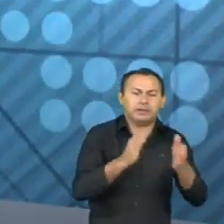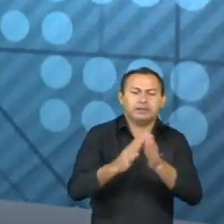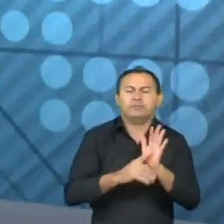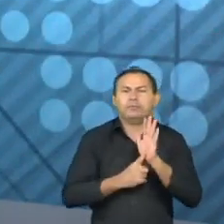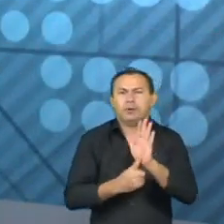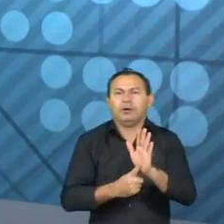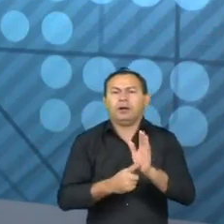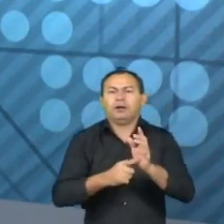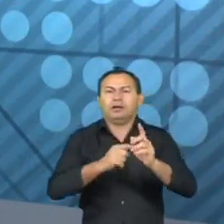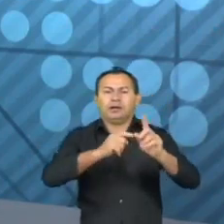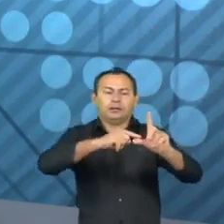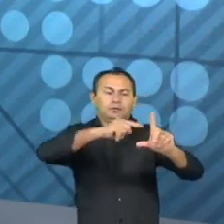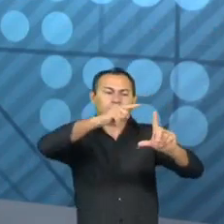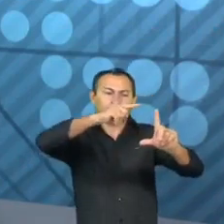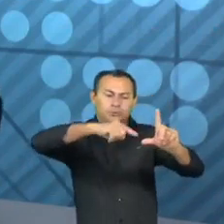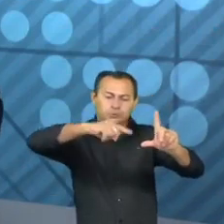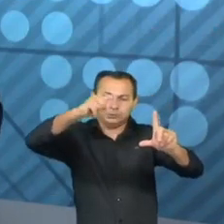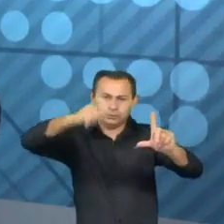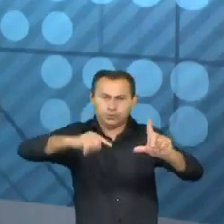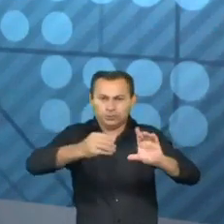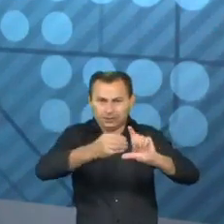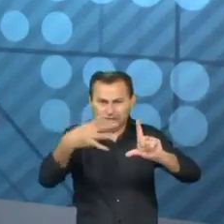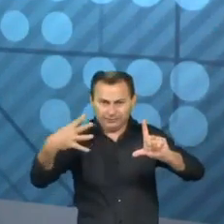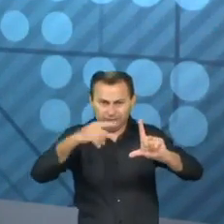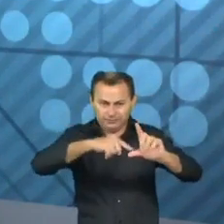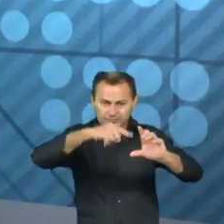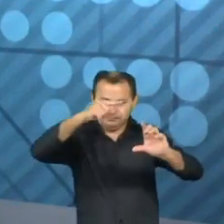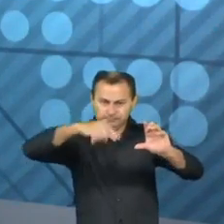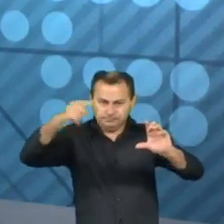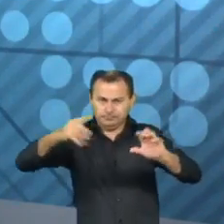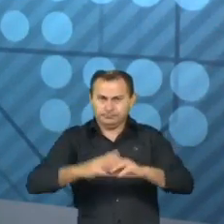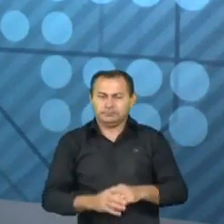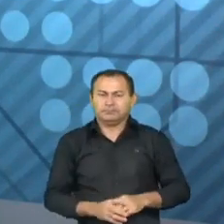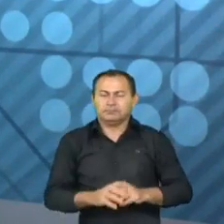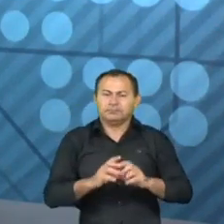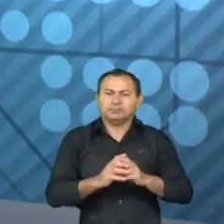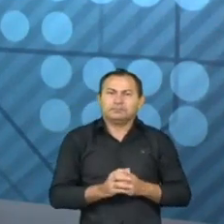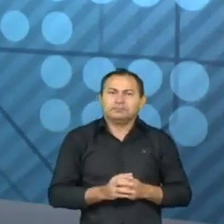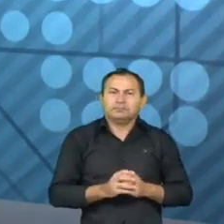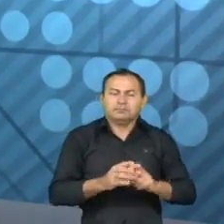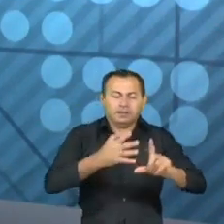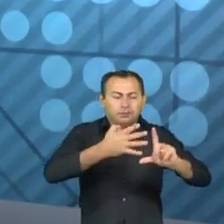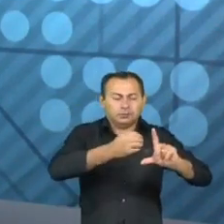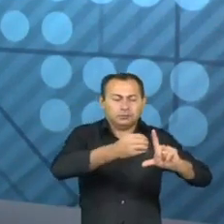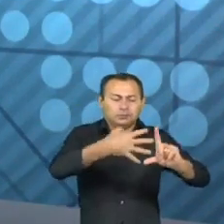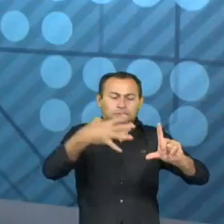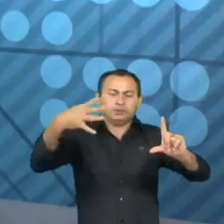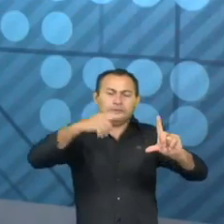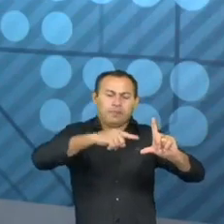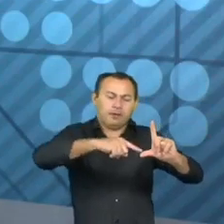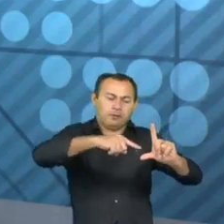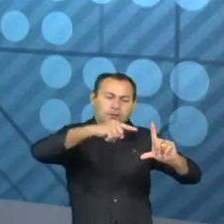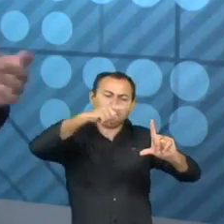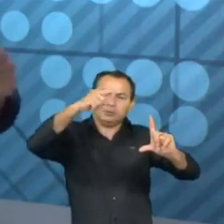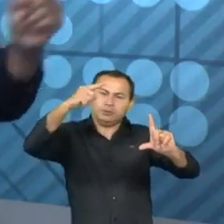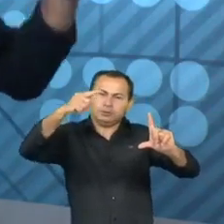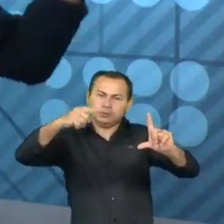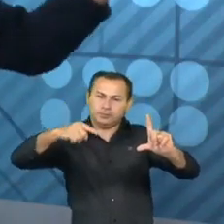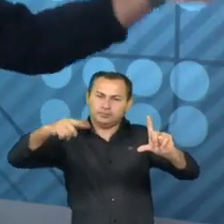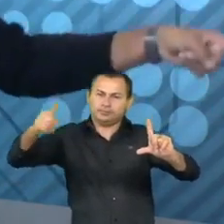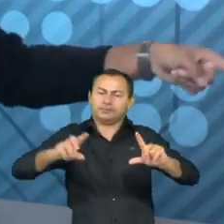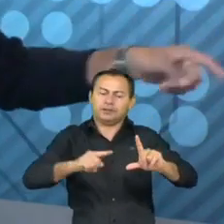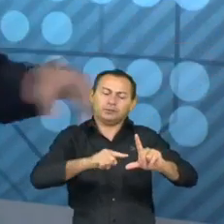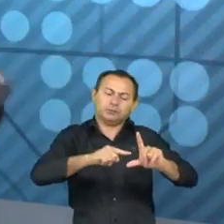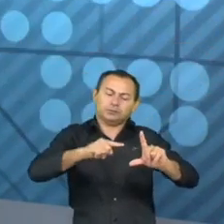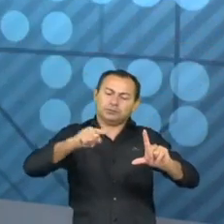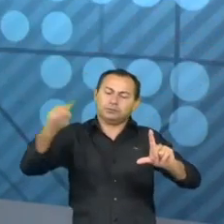a curva, né? Esses dados novos de quando a gente vê essa curva crescente são o quê? Valores